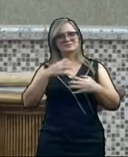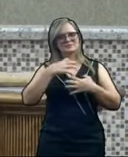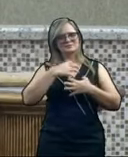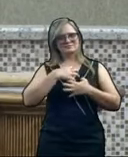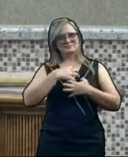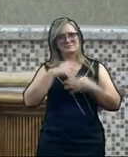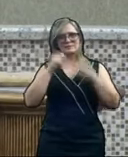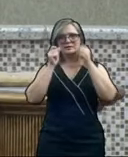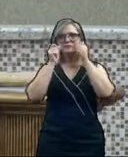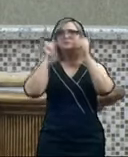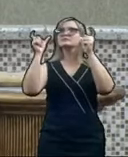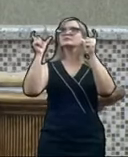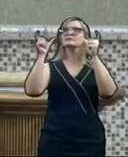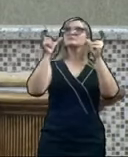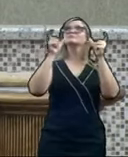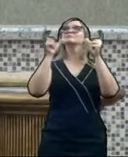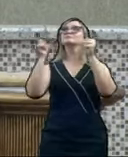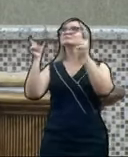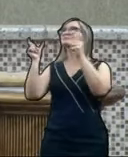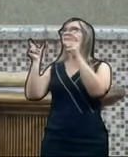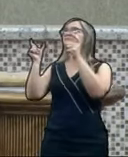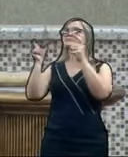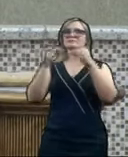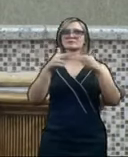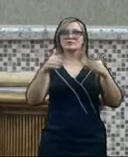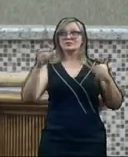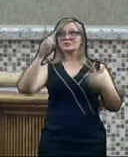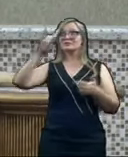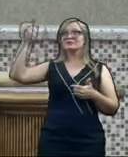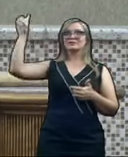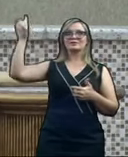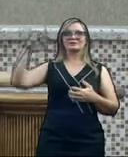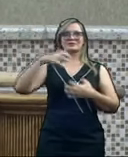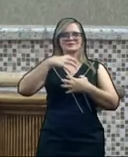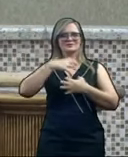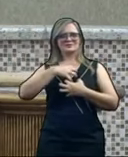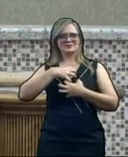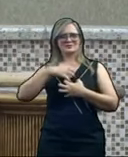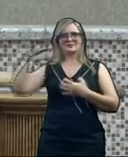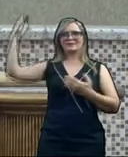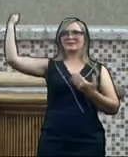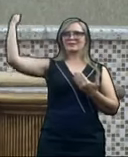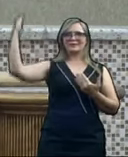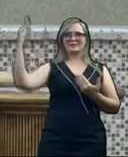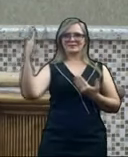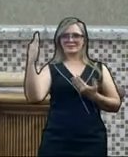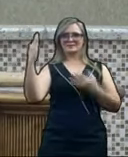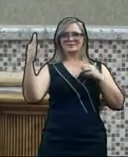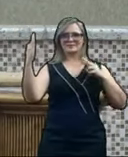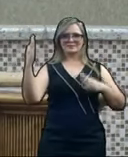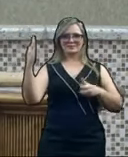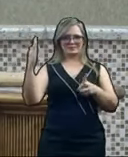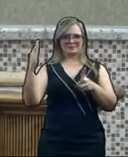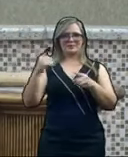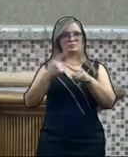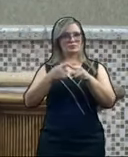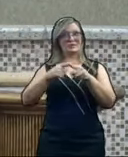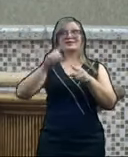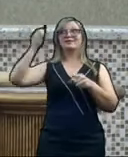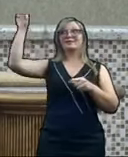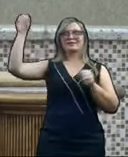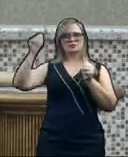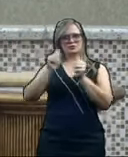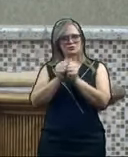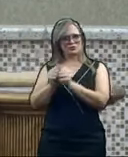ouvidos o profeta Samuel ainda criança e ele foi chamado por Deus